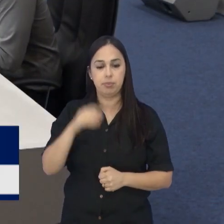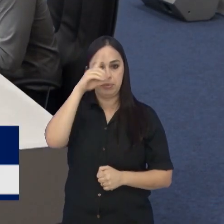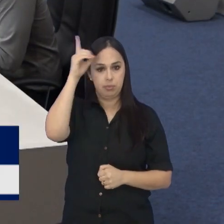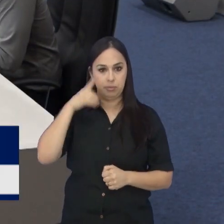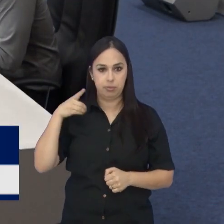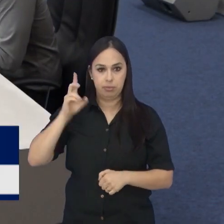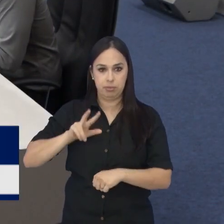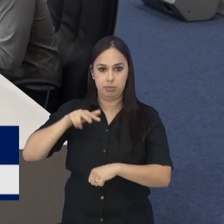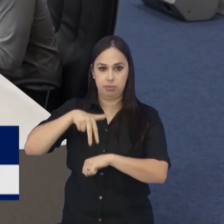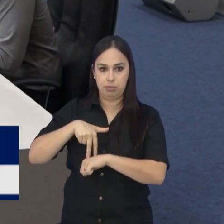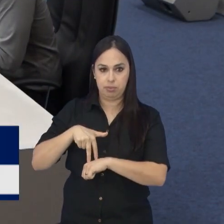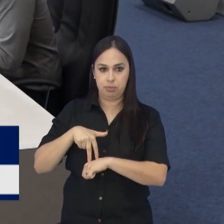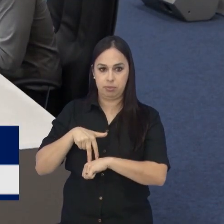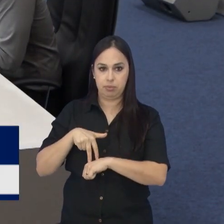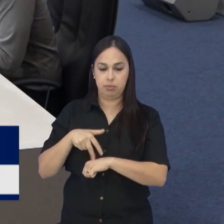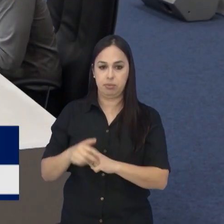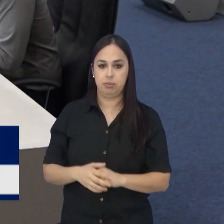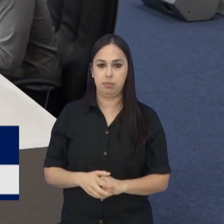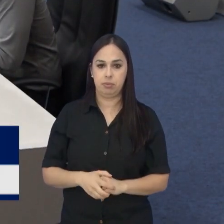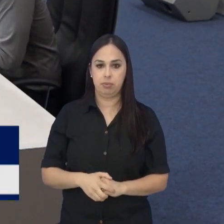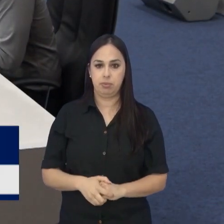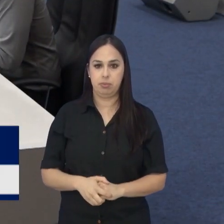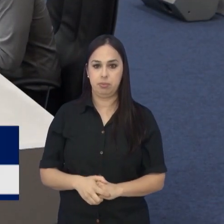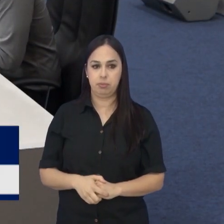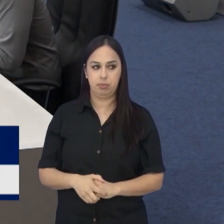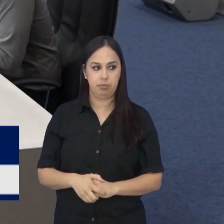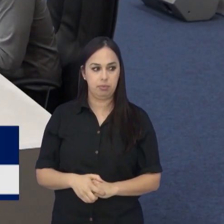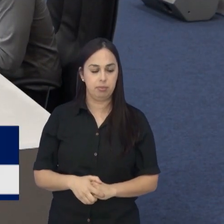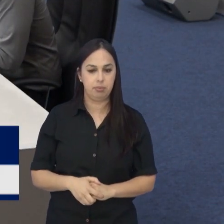Rita, para falar também no processo.